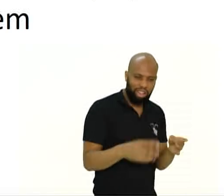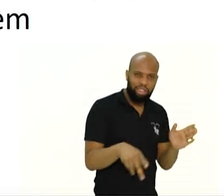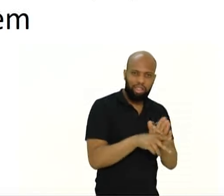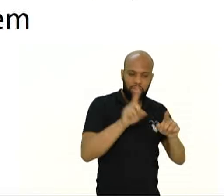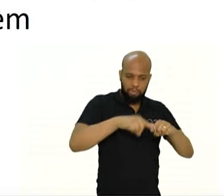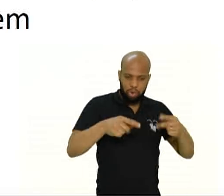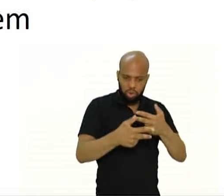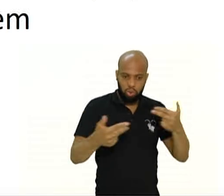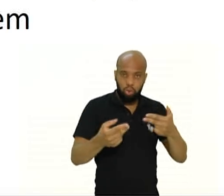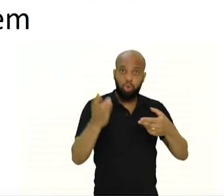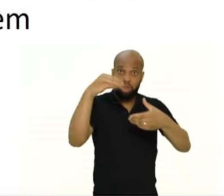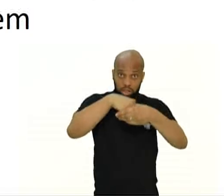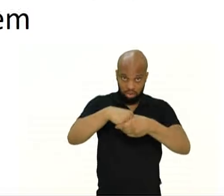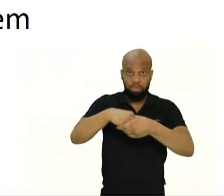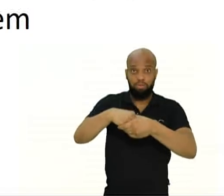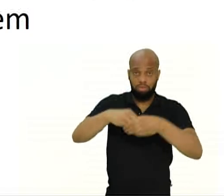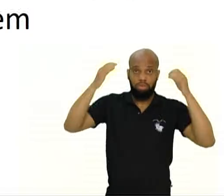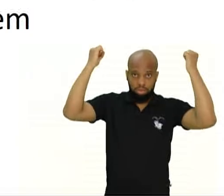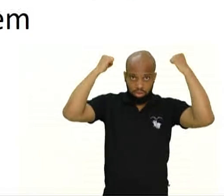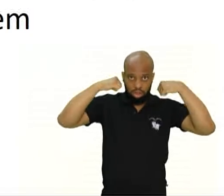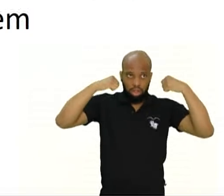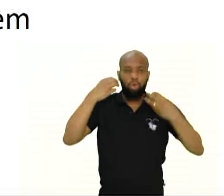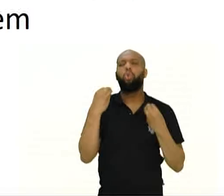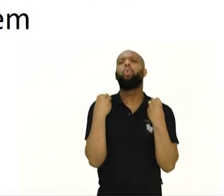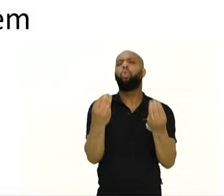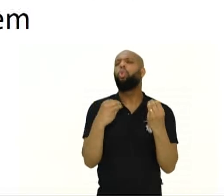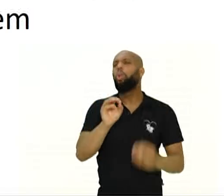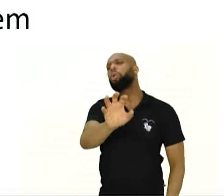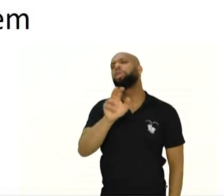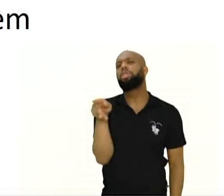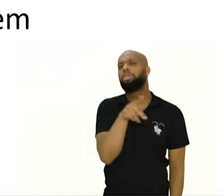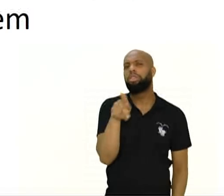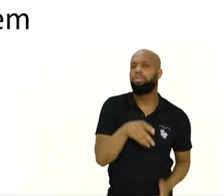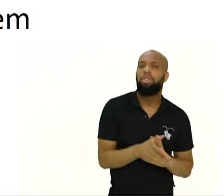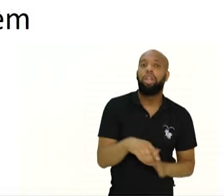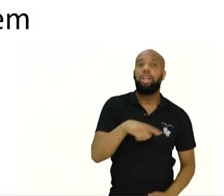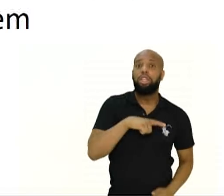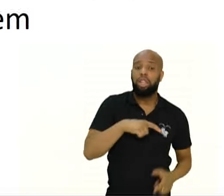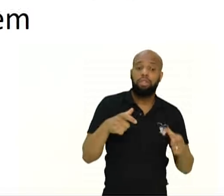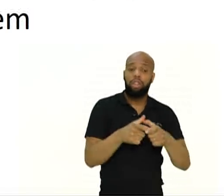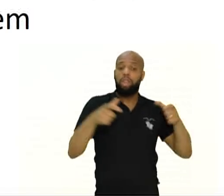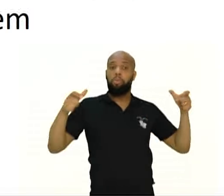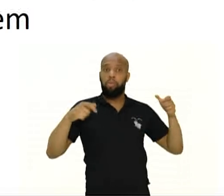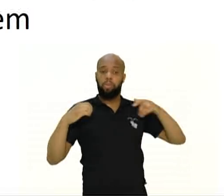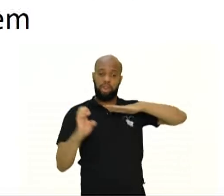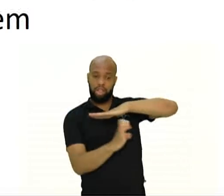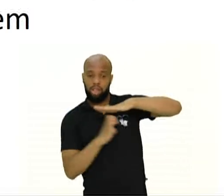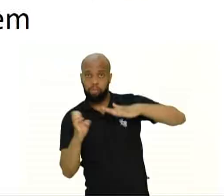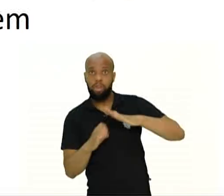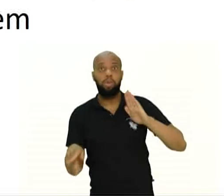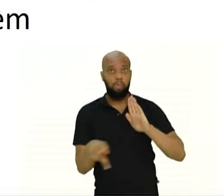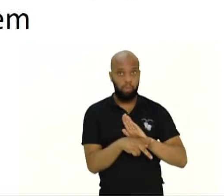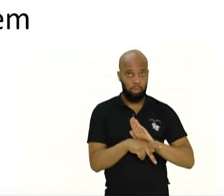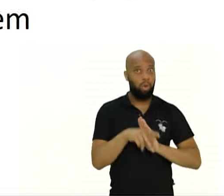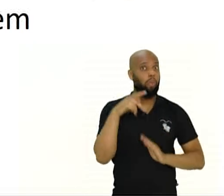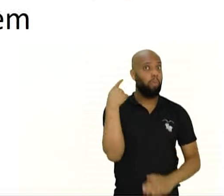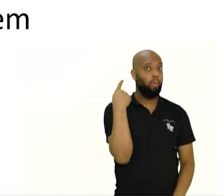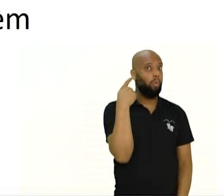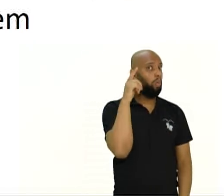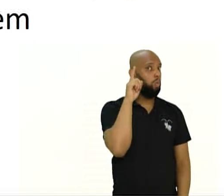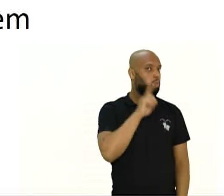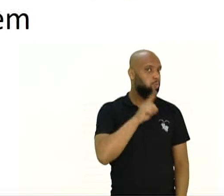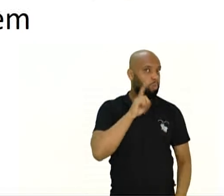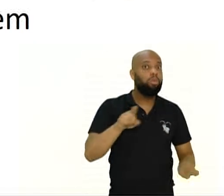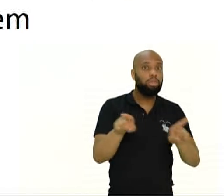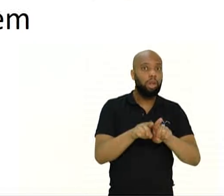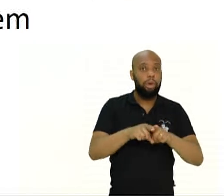no território mexicano. Então, como que ocorre, né? A grande maioria dessas empresas, elas são norte-americanas, elas são